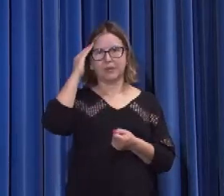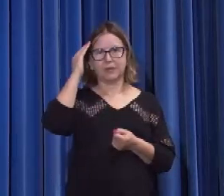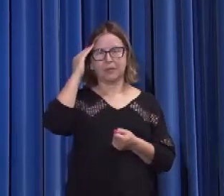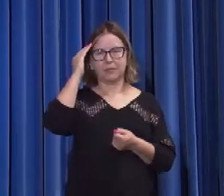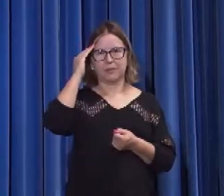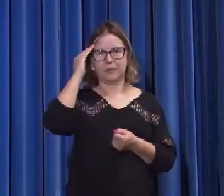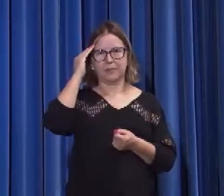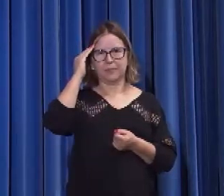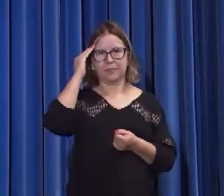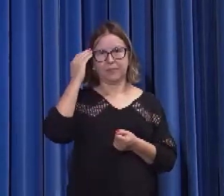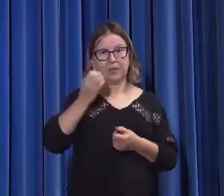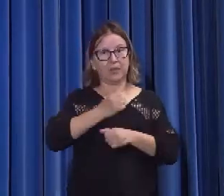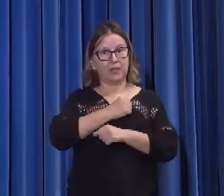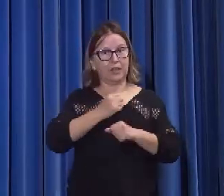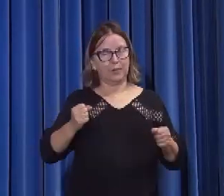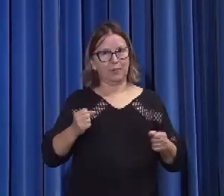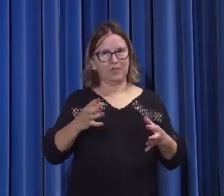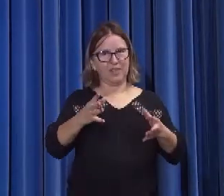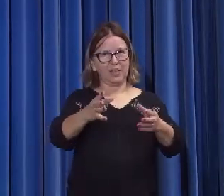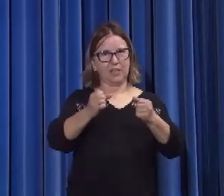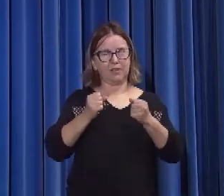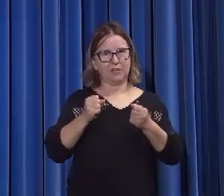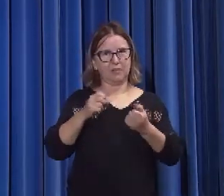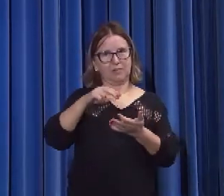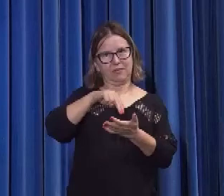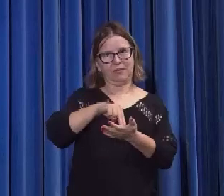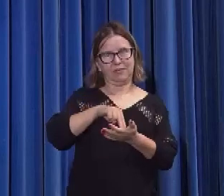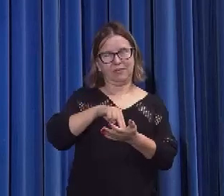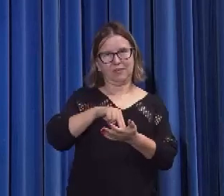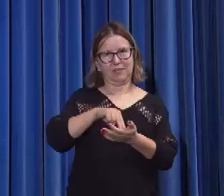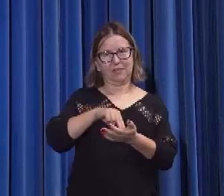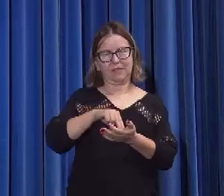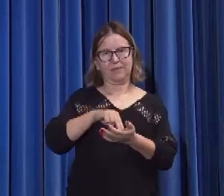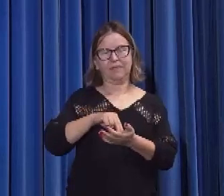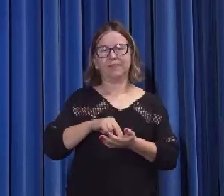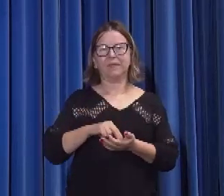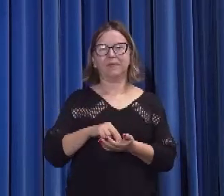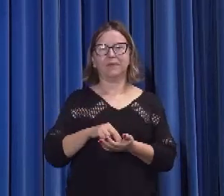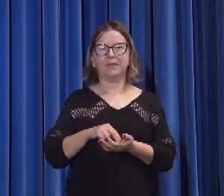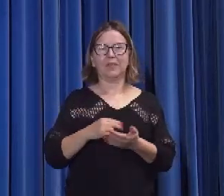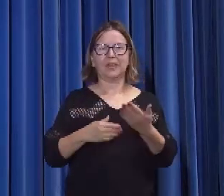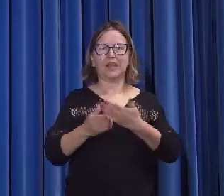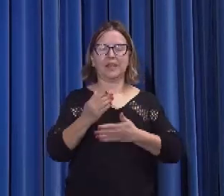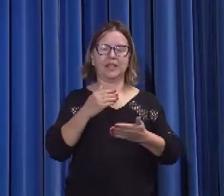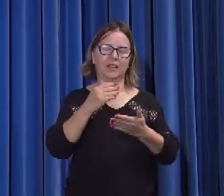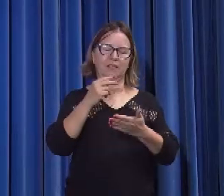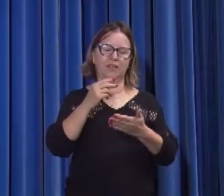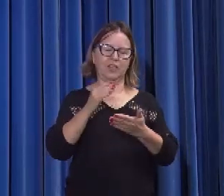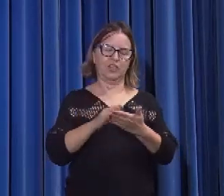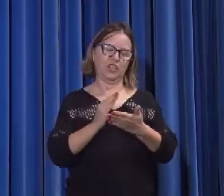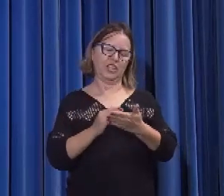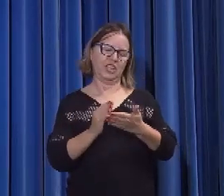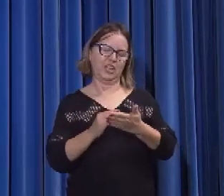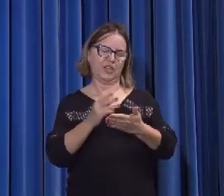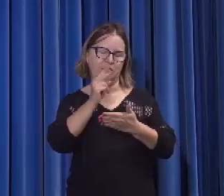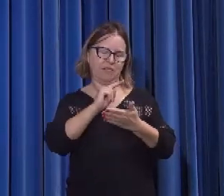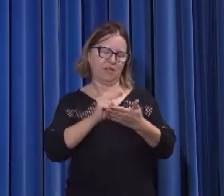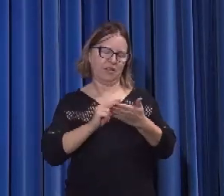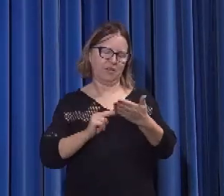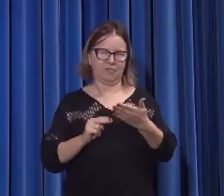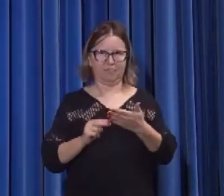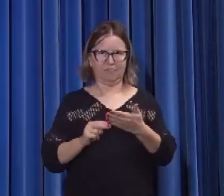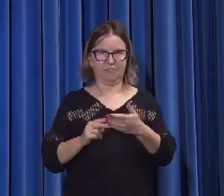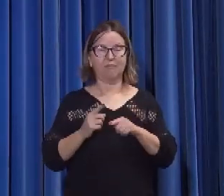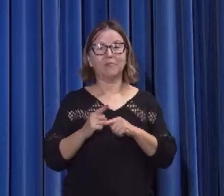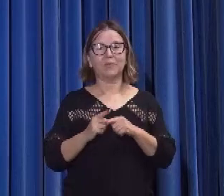que nós já lemos antes. Porque a perseverança virá da tribulação. É a